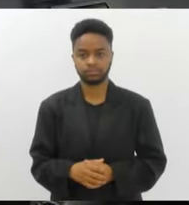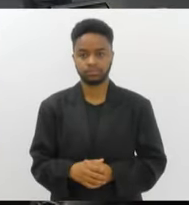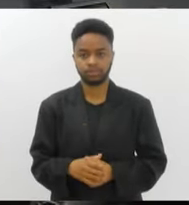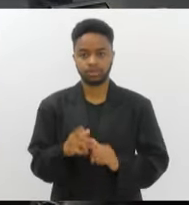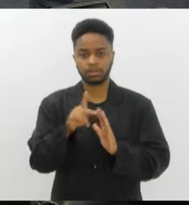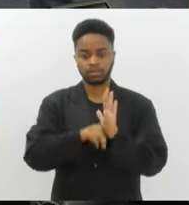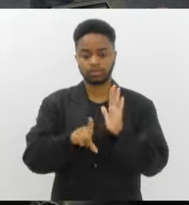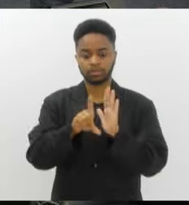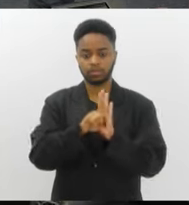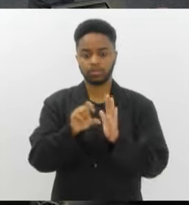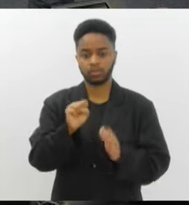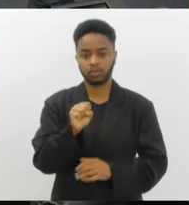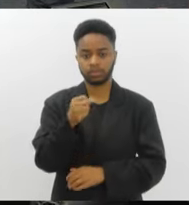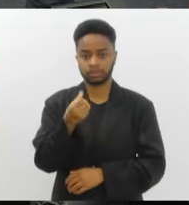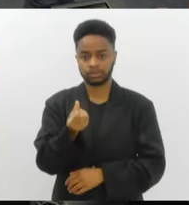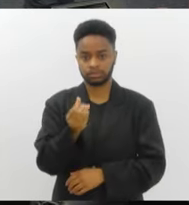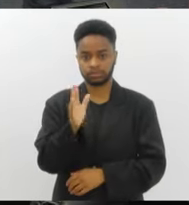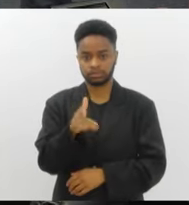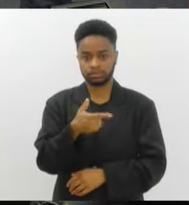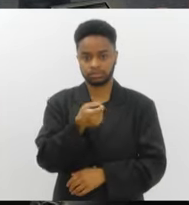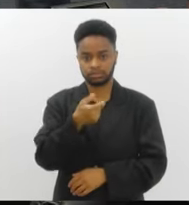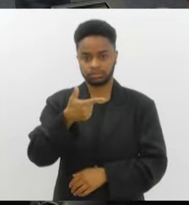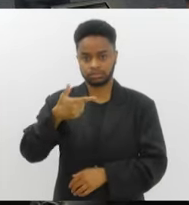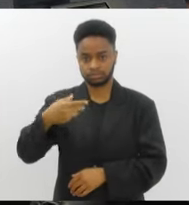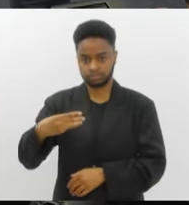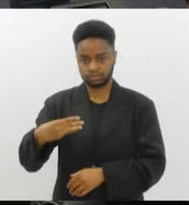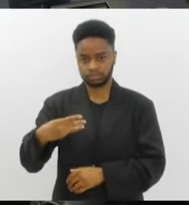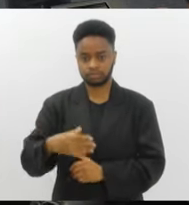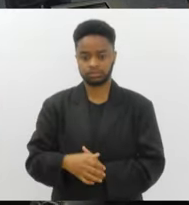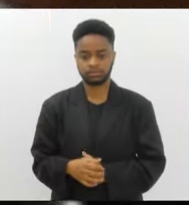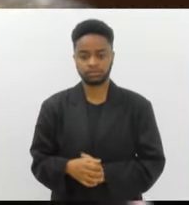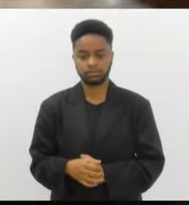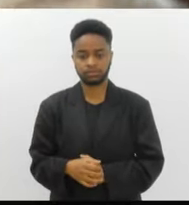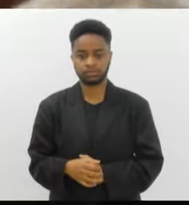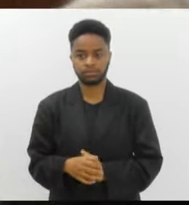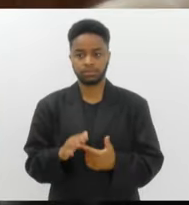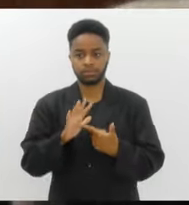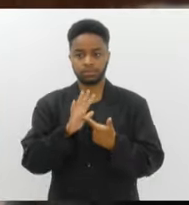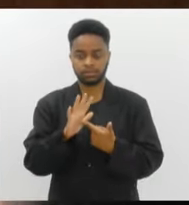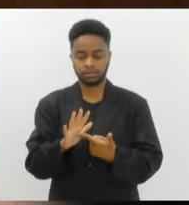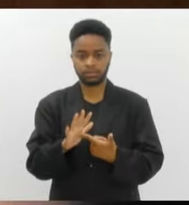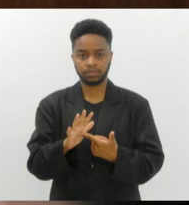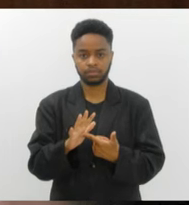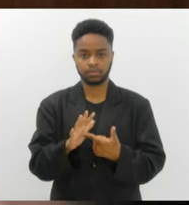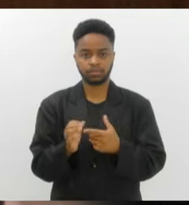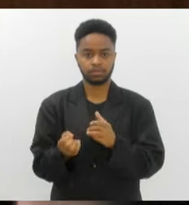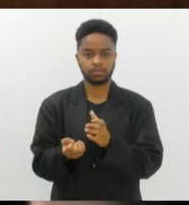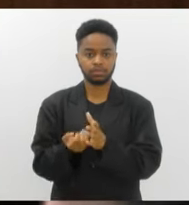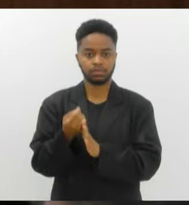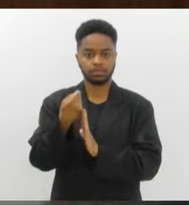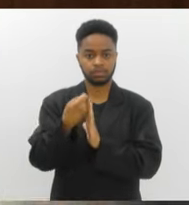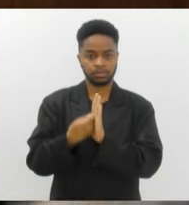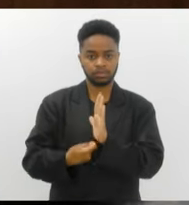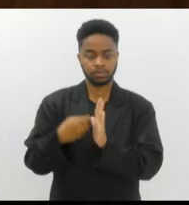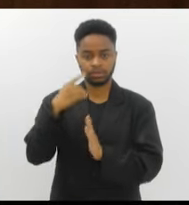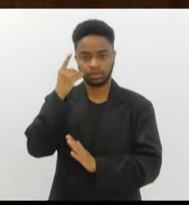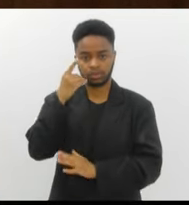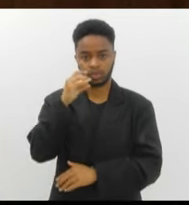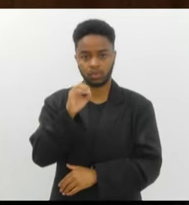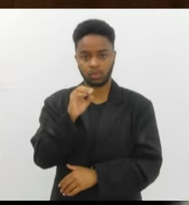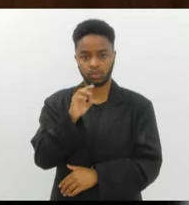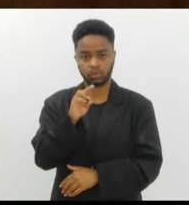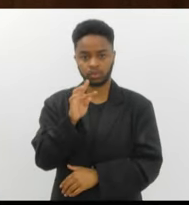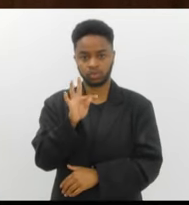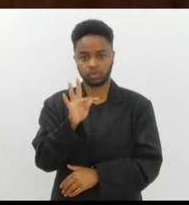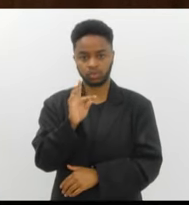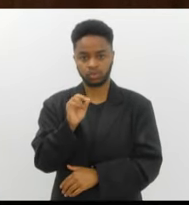lei 86 de 23 traz a autoria do deputado Otone de Paula